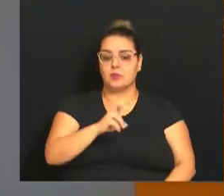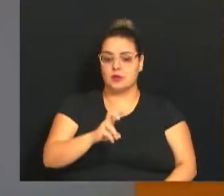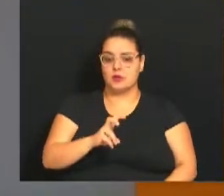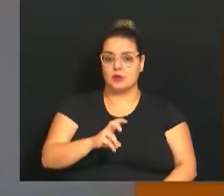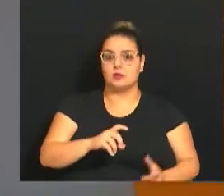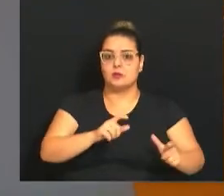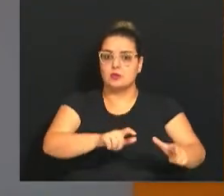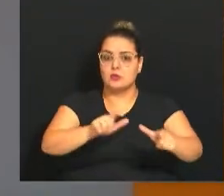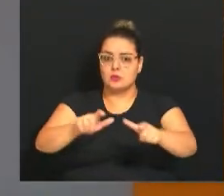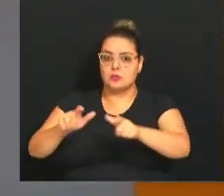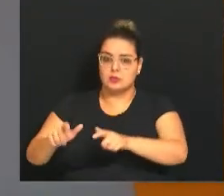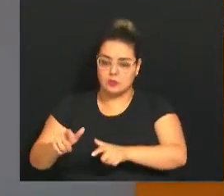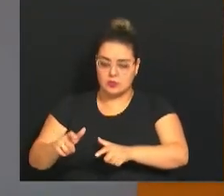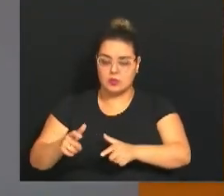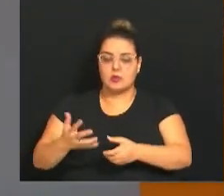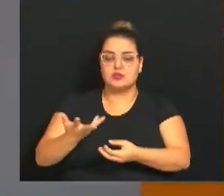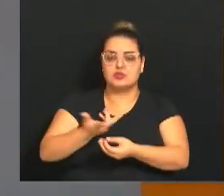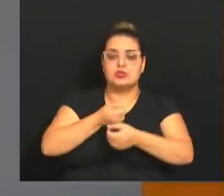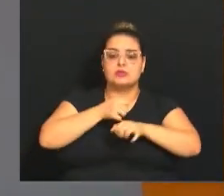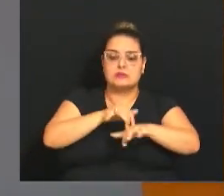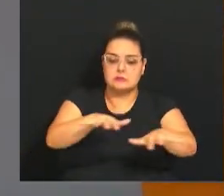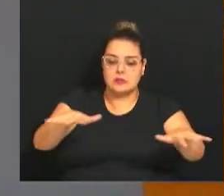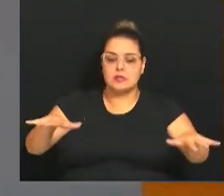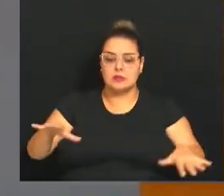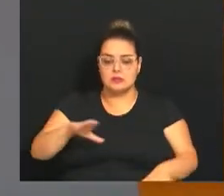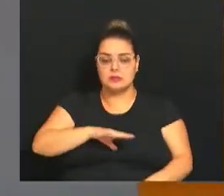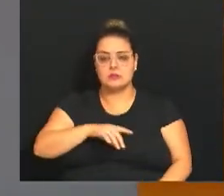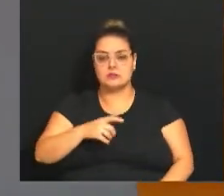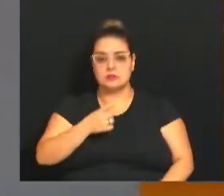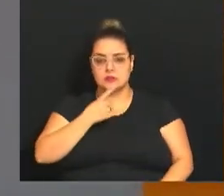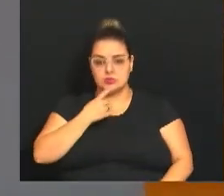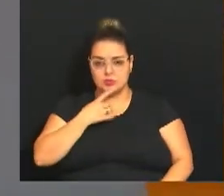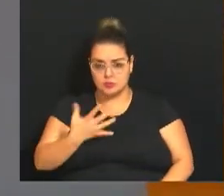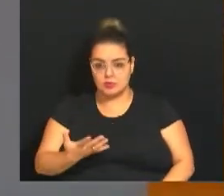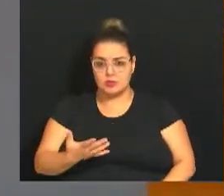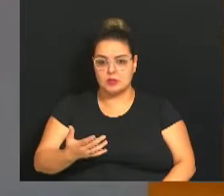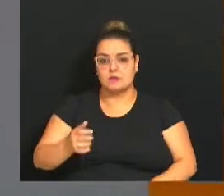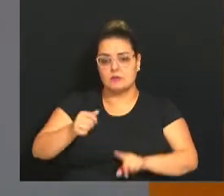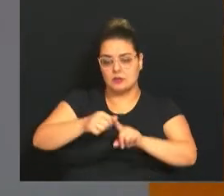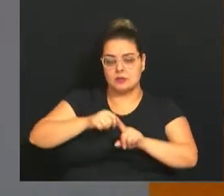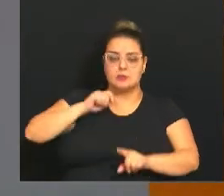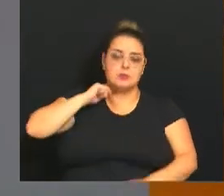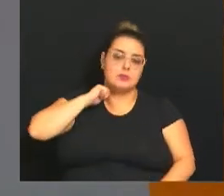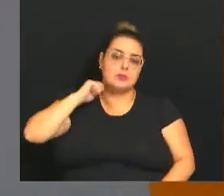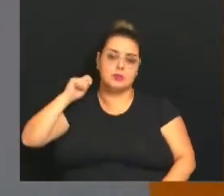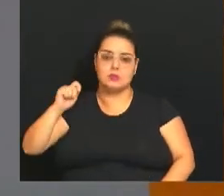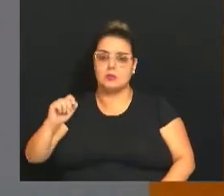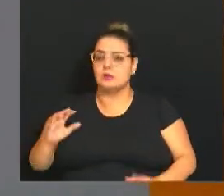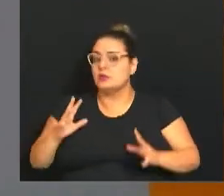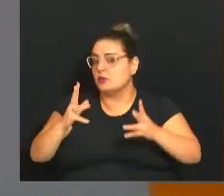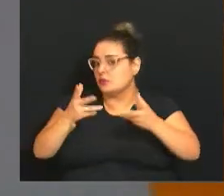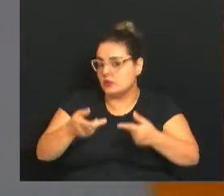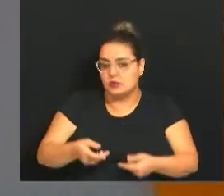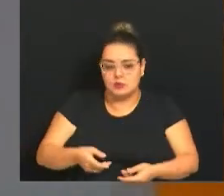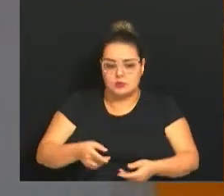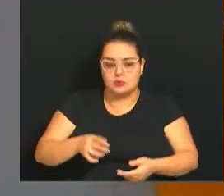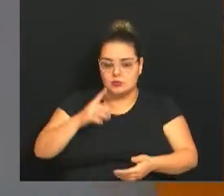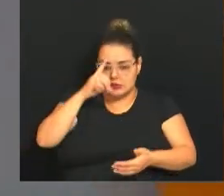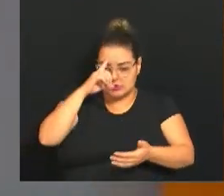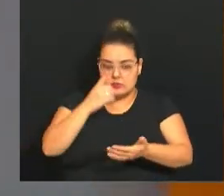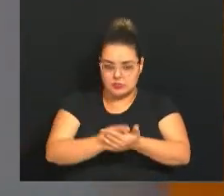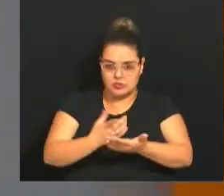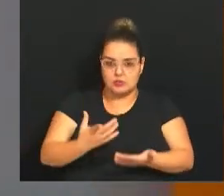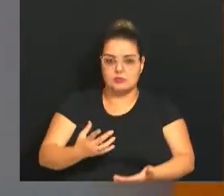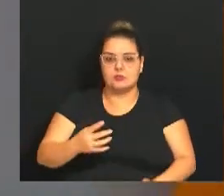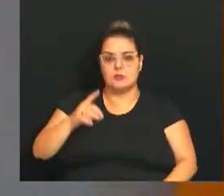cidade, espalhados na cidade, e a gente vai ter um evento em abril, que ainda ele não está totalmente definido, mas ele será no dia 30